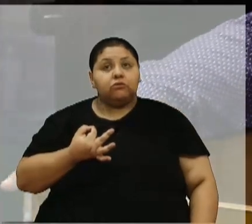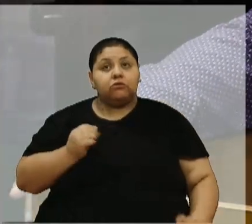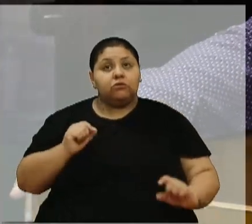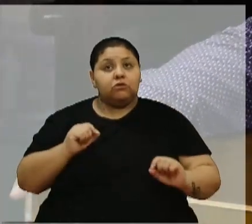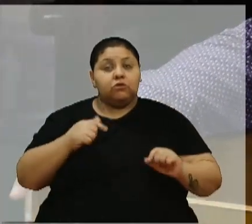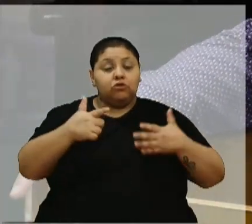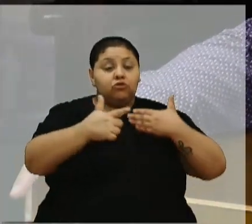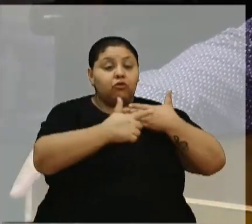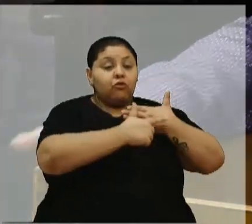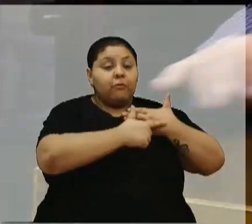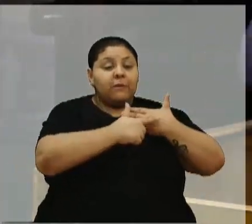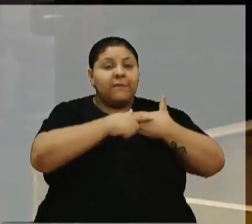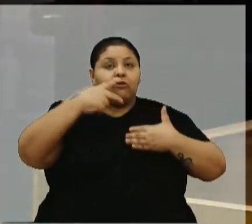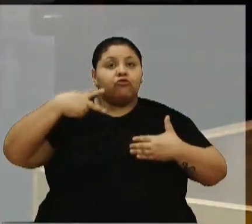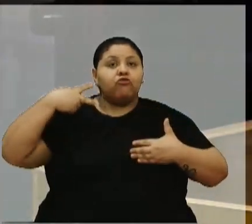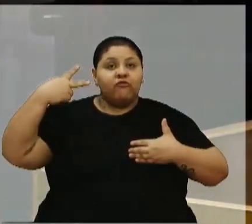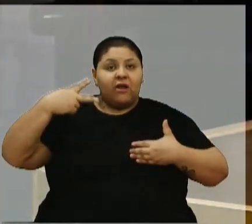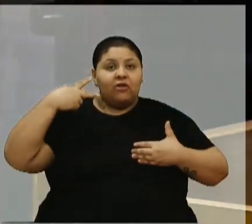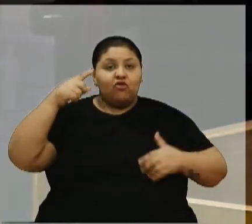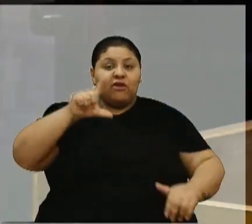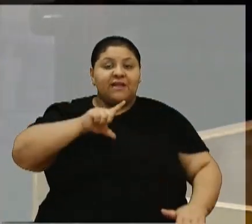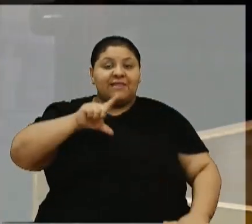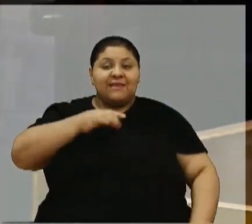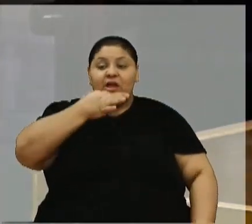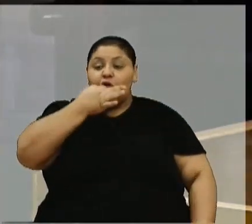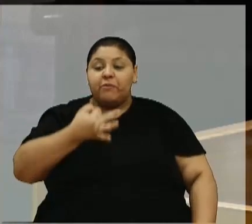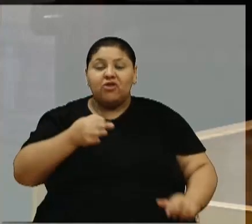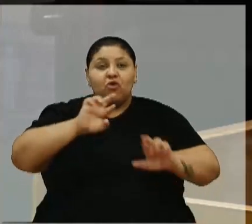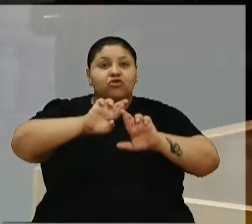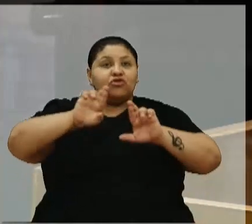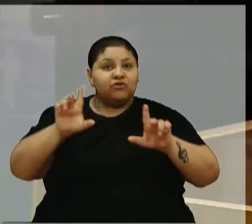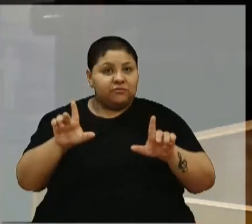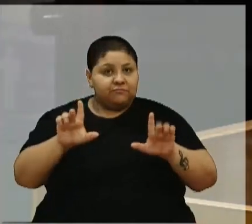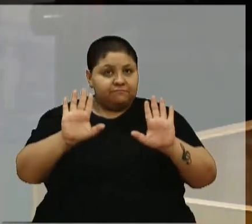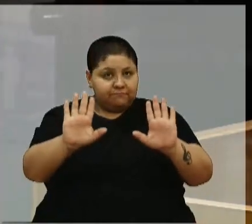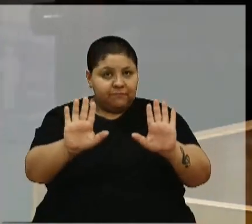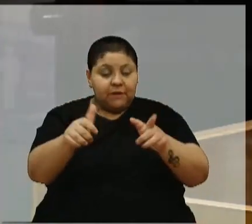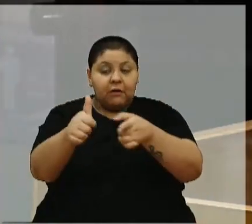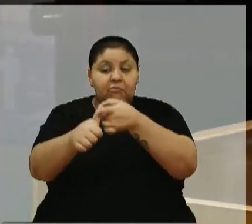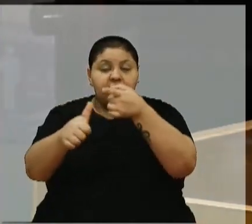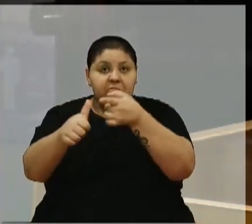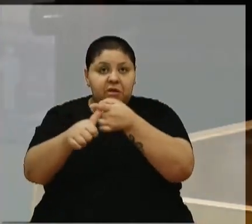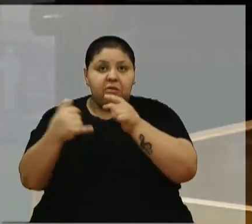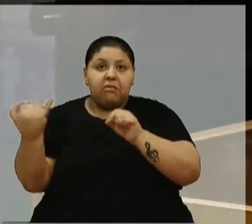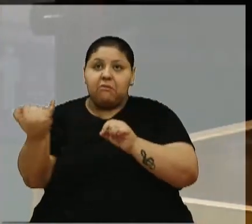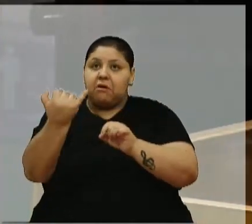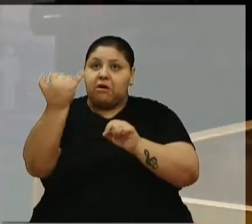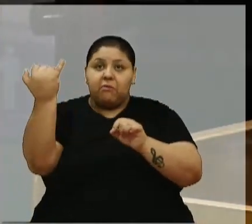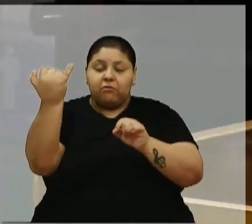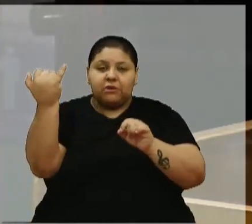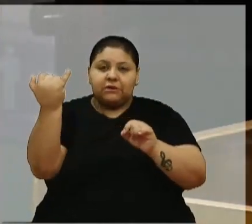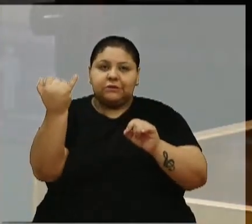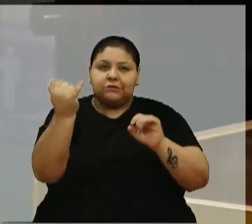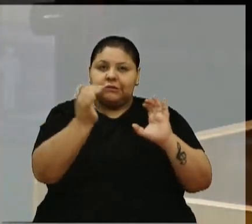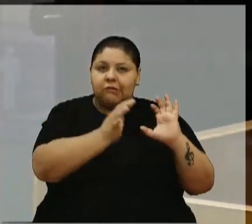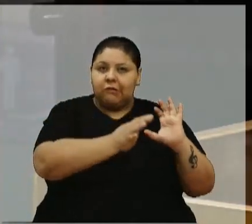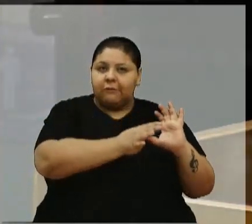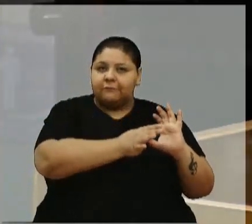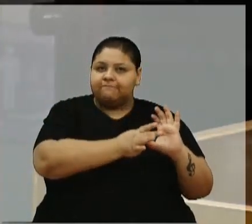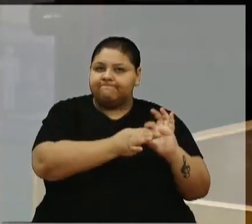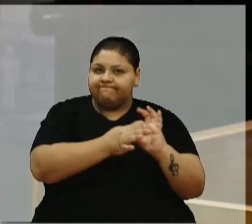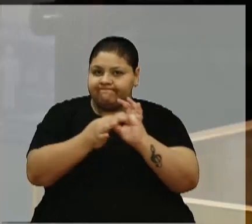desse parlamento. Primeiro que é importante contextualizar a situação de que nós vivemos em Caxias. Nós vivemos